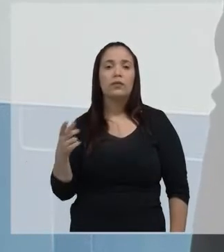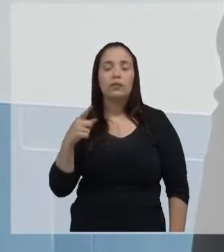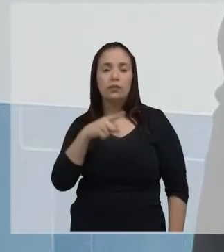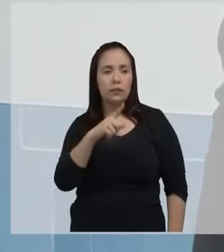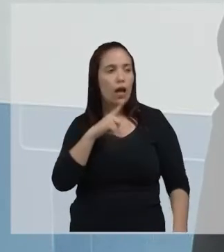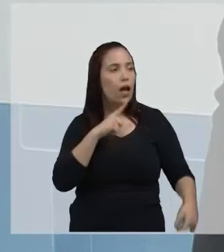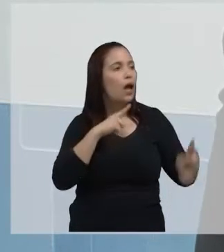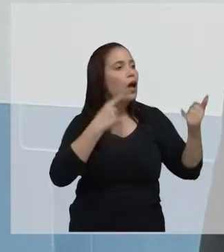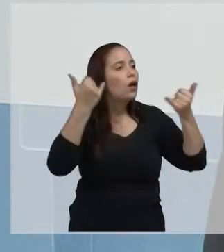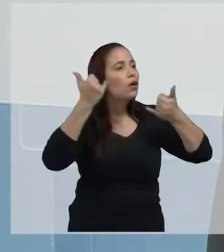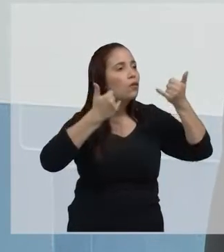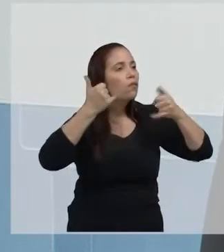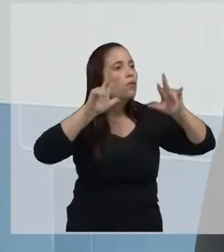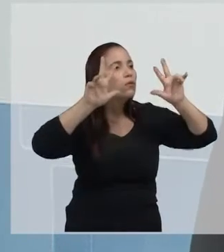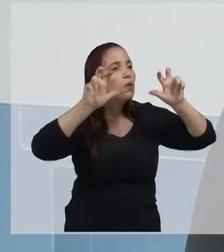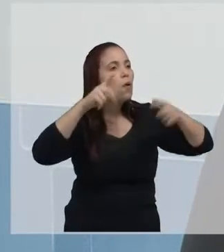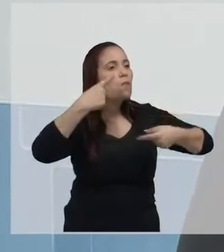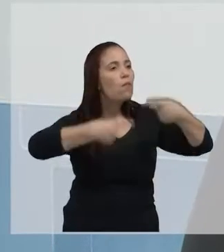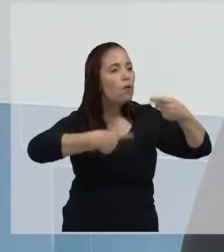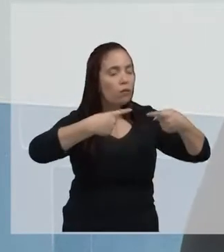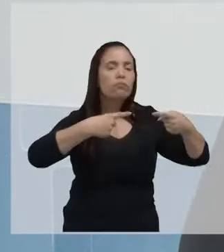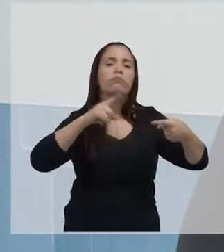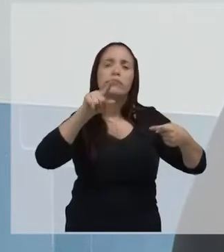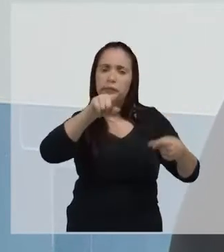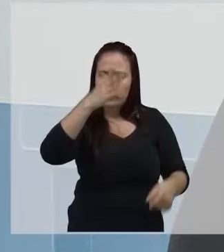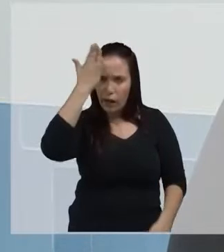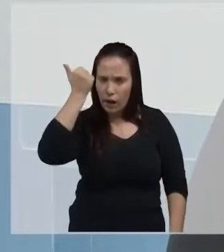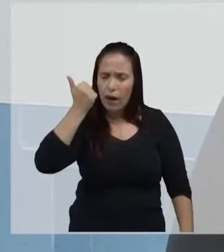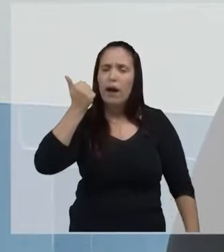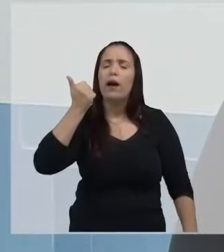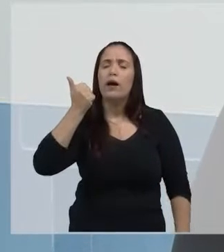politizado. As pessoas dizem, e não, eu digo que é.